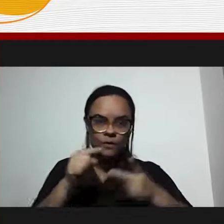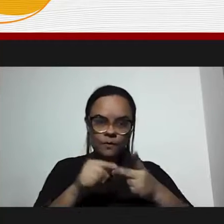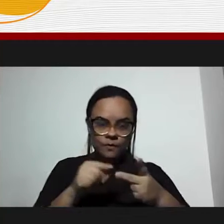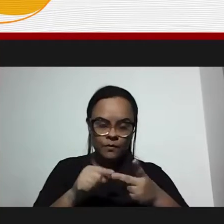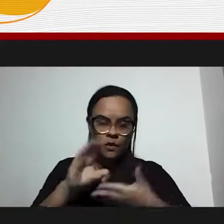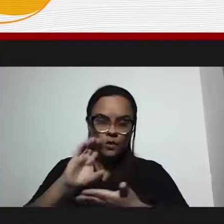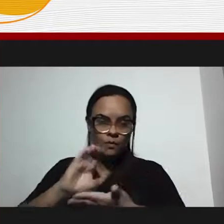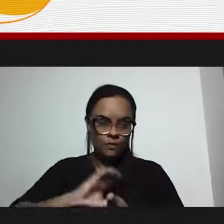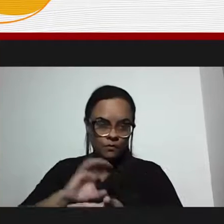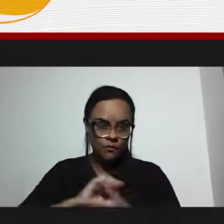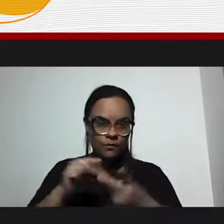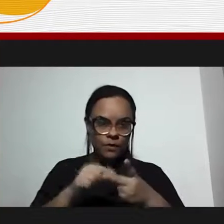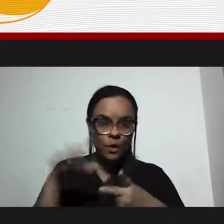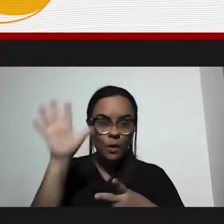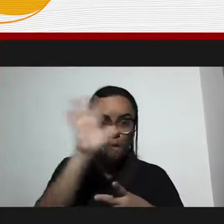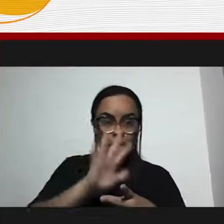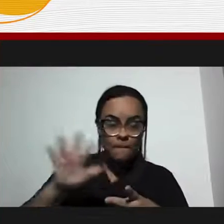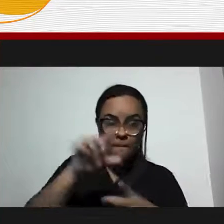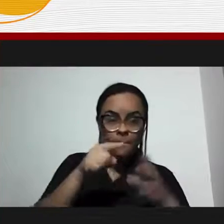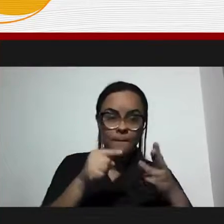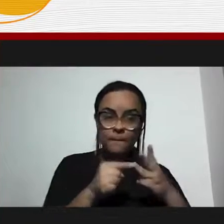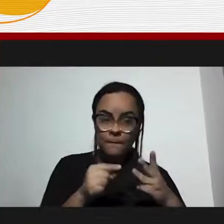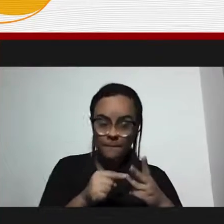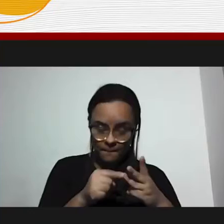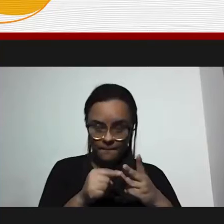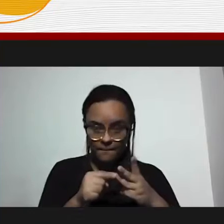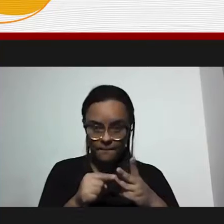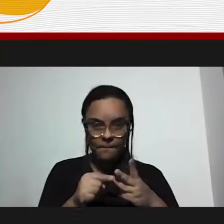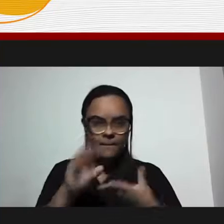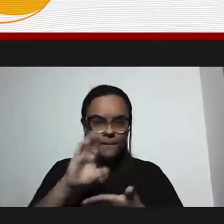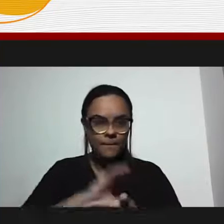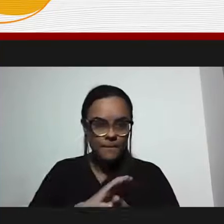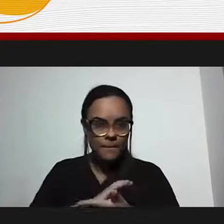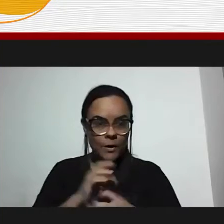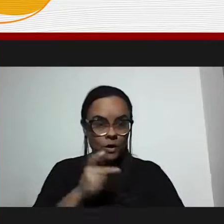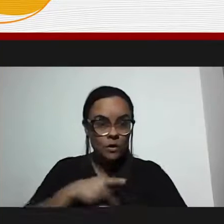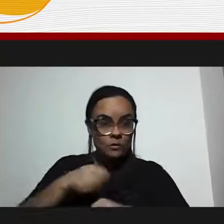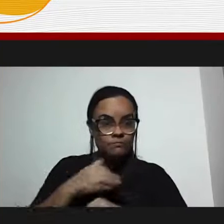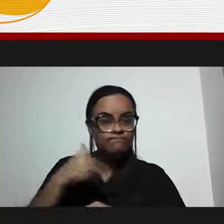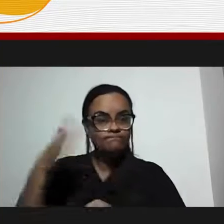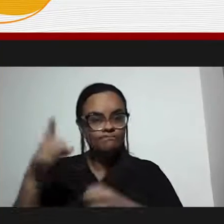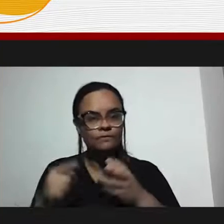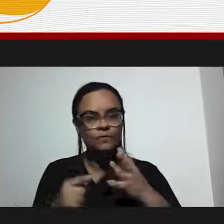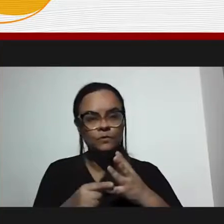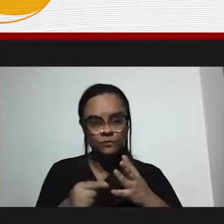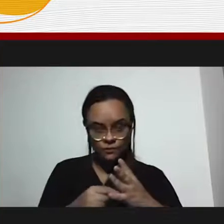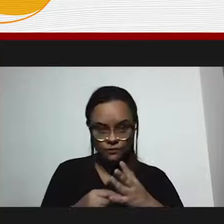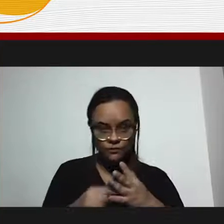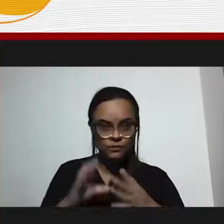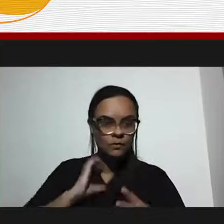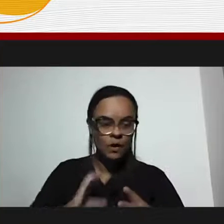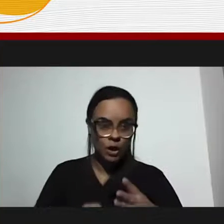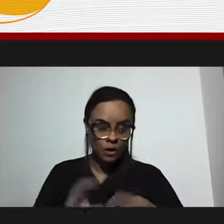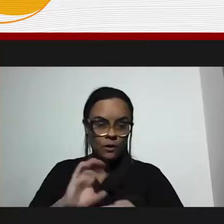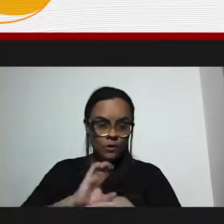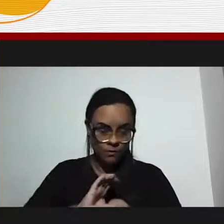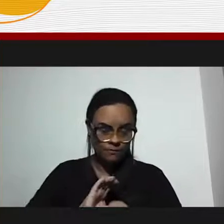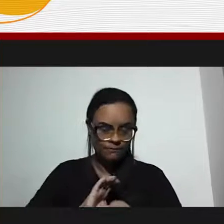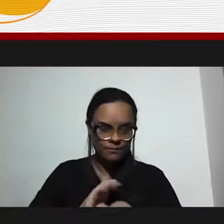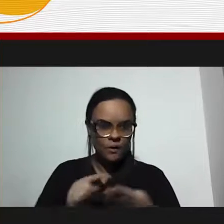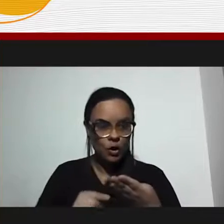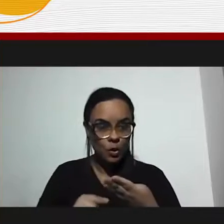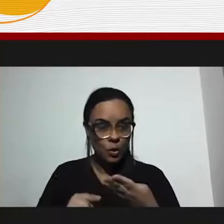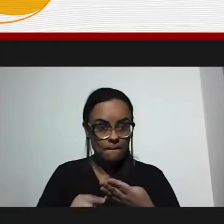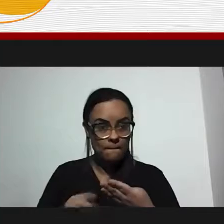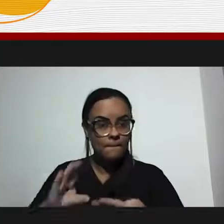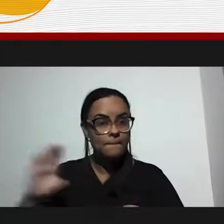a bolsa nacional, a terceira, a bolsa internacional, a quarta, a bolsa olímpica e paralímpica, e